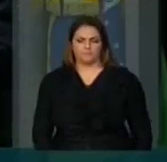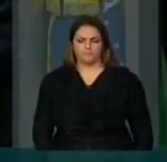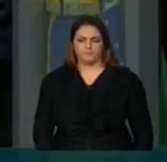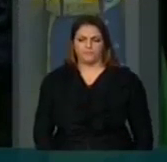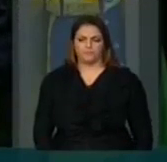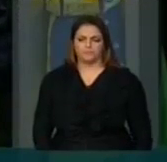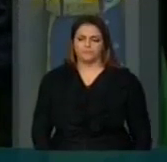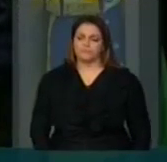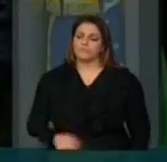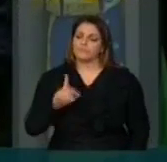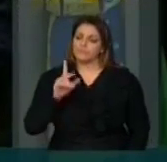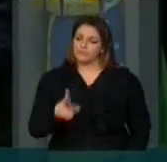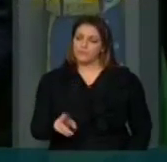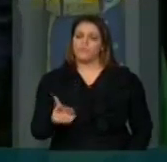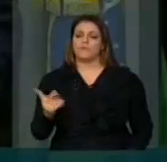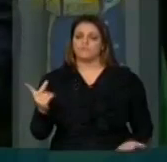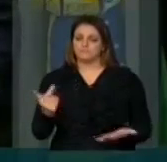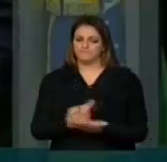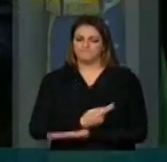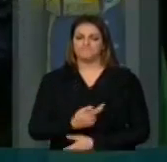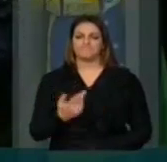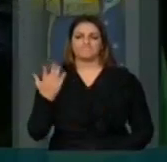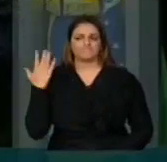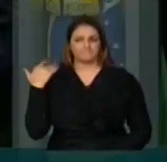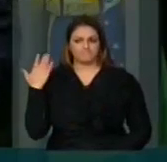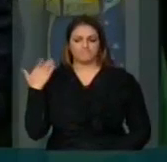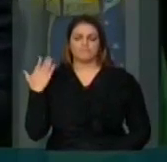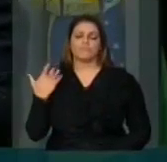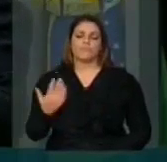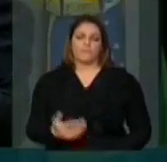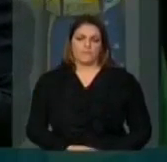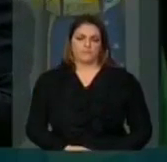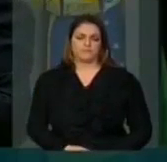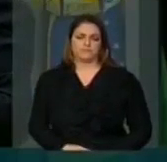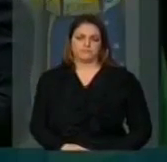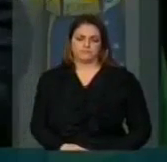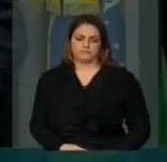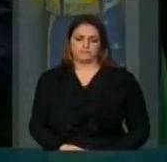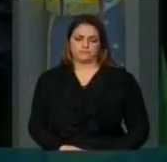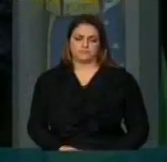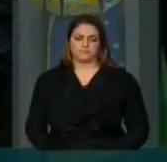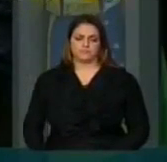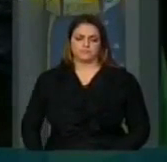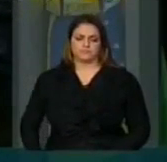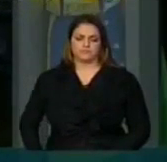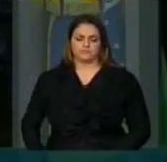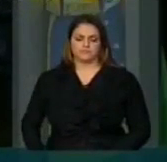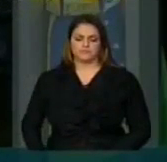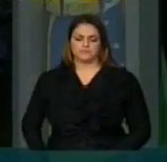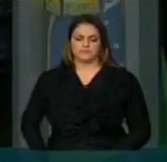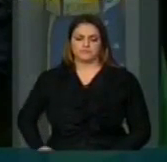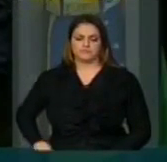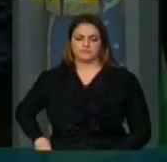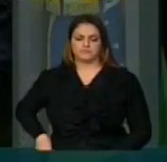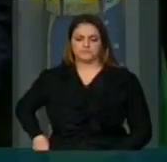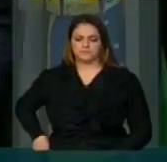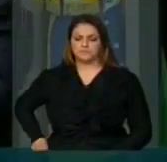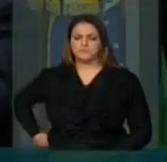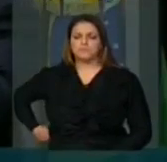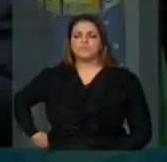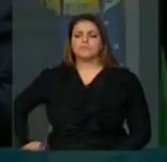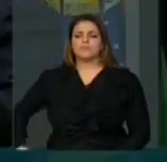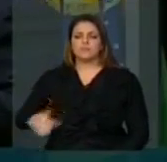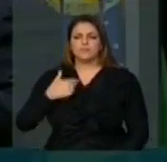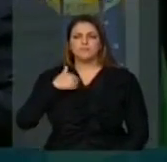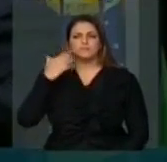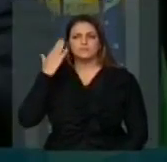que aconteceu, Paulo, nos períodos ou nos eventos anteriores. Eu sei, Paulo, também que há uma